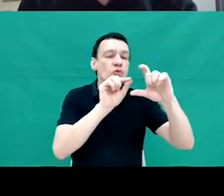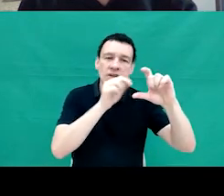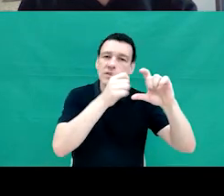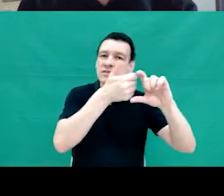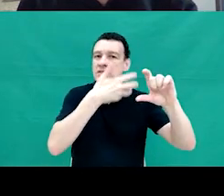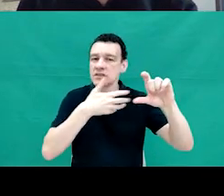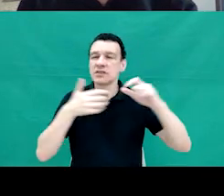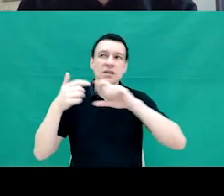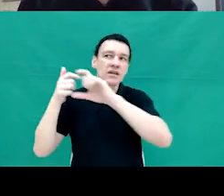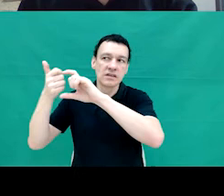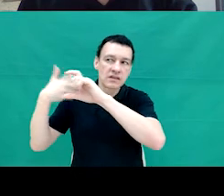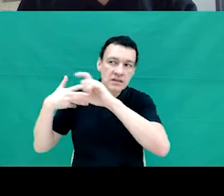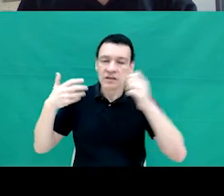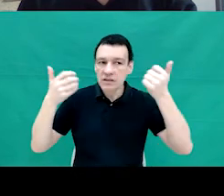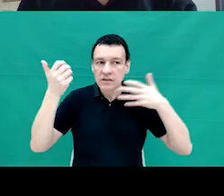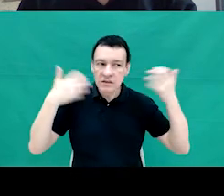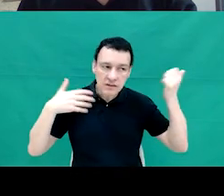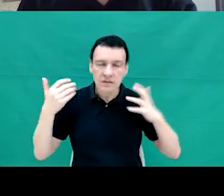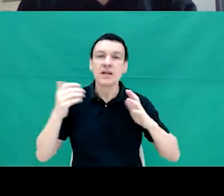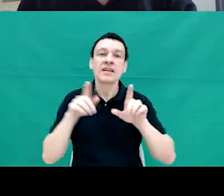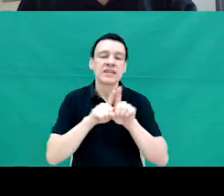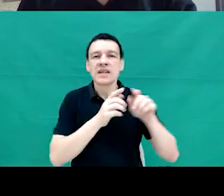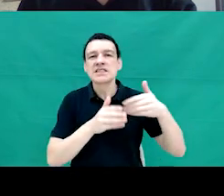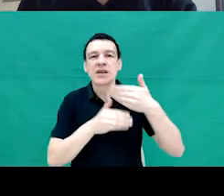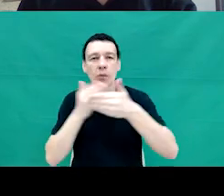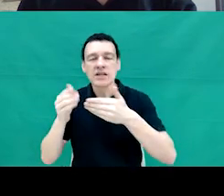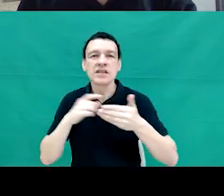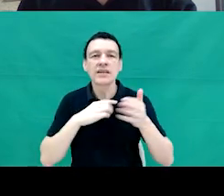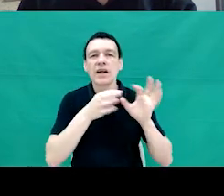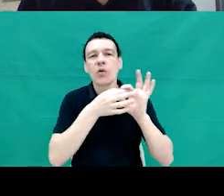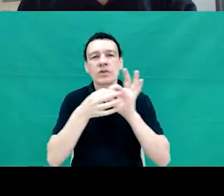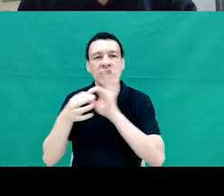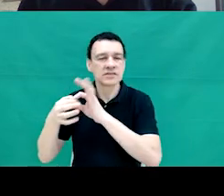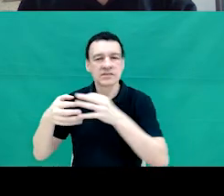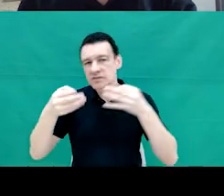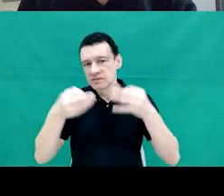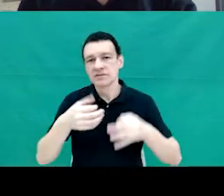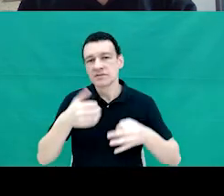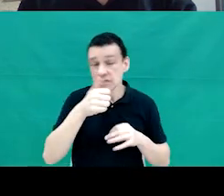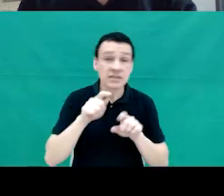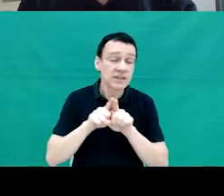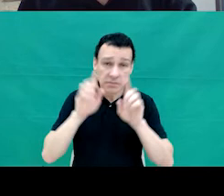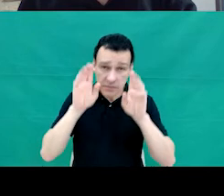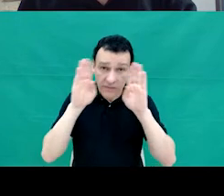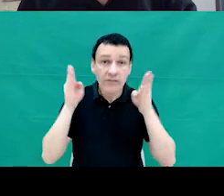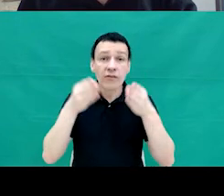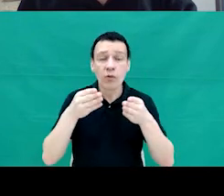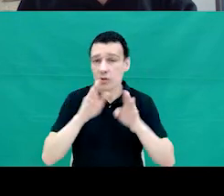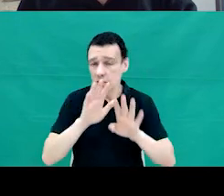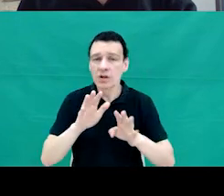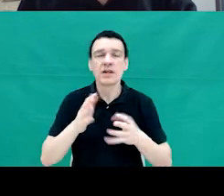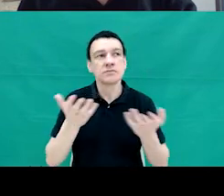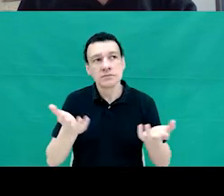fala ali da sequência com significado e da ordem do foco, que é a ideia exatamente de você construir